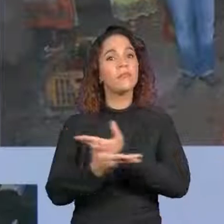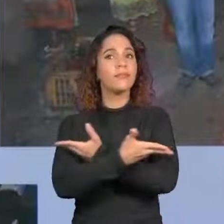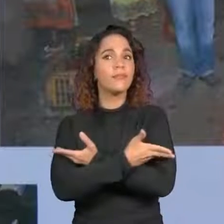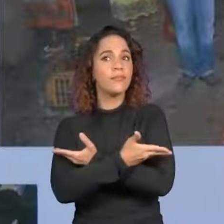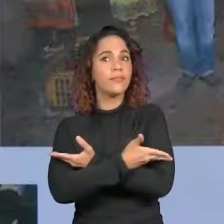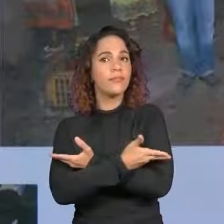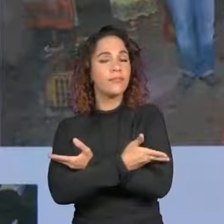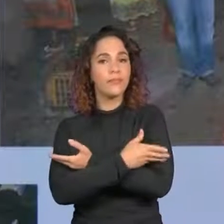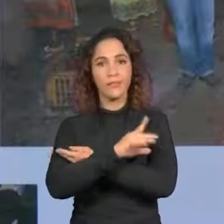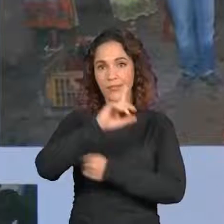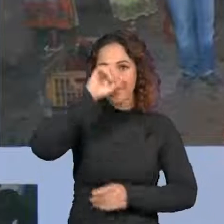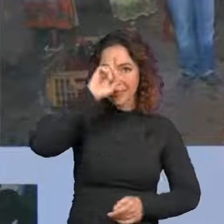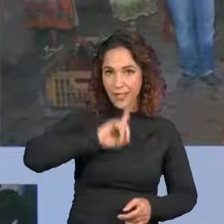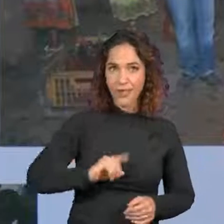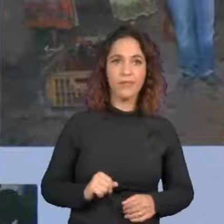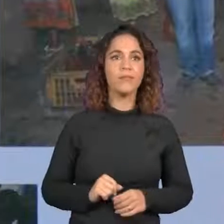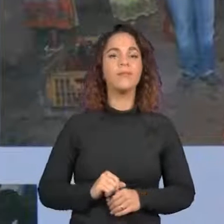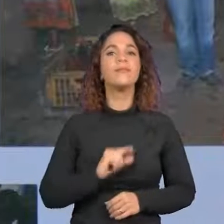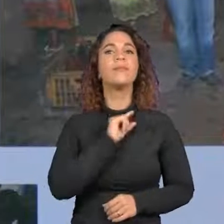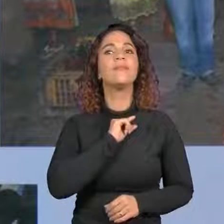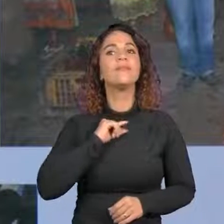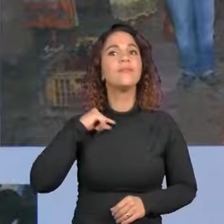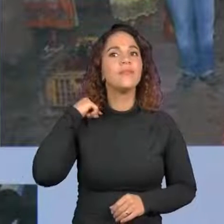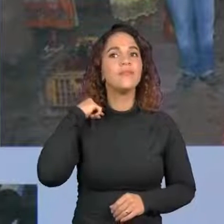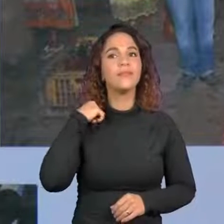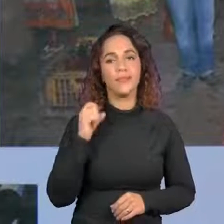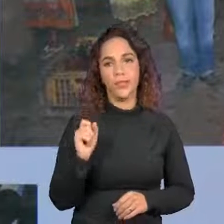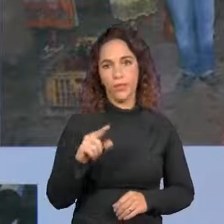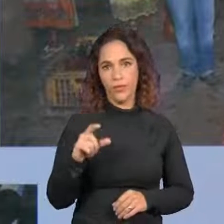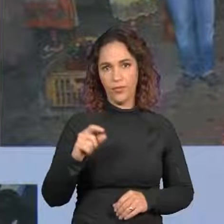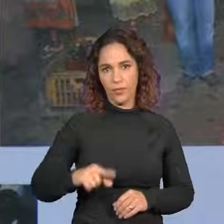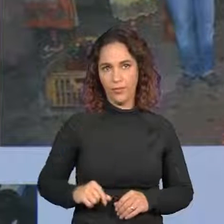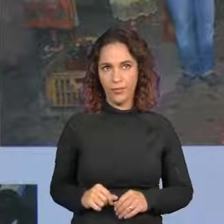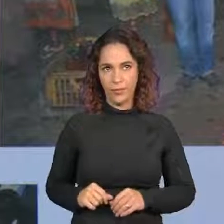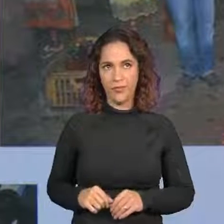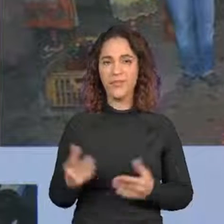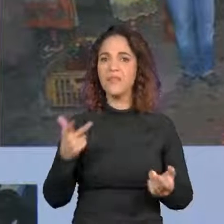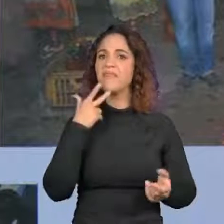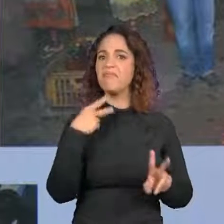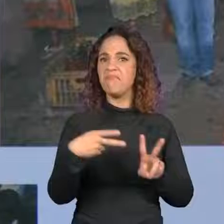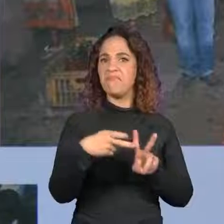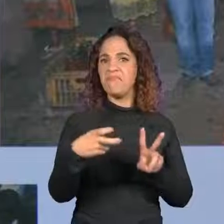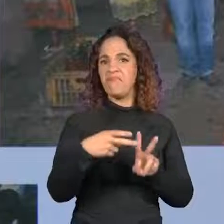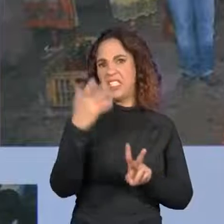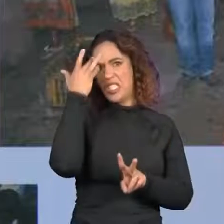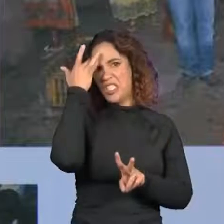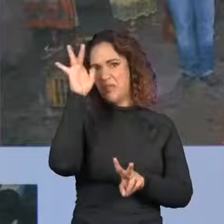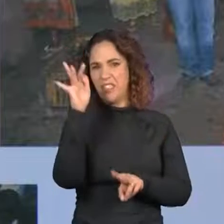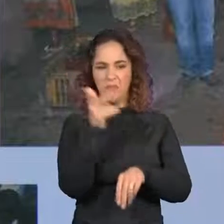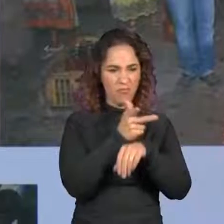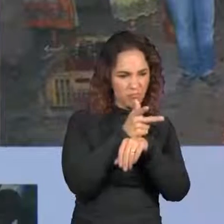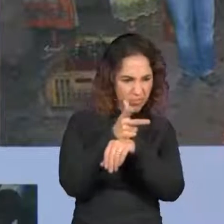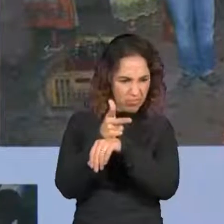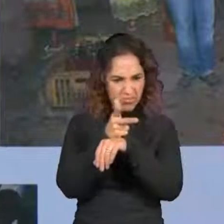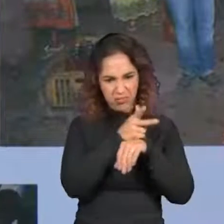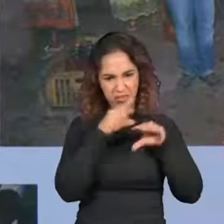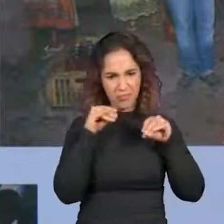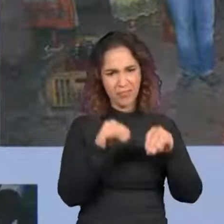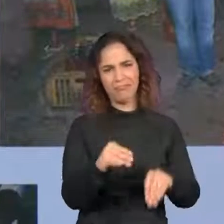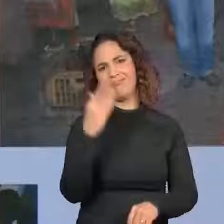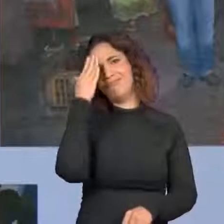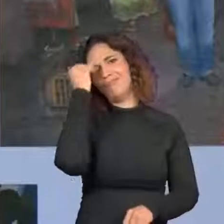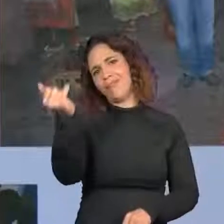amarela com um detalhezinho azul. E quem fala que o indígena não sabe mexer numa filmadora, sabe muito